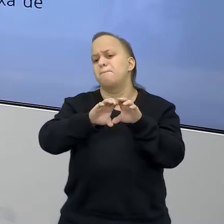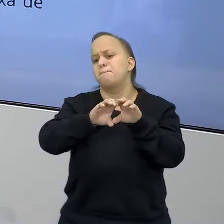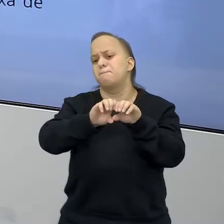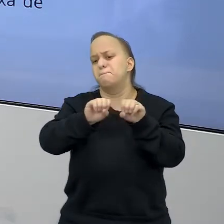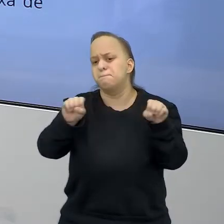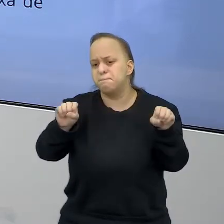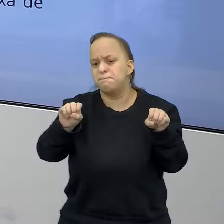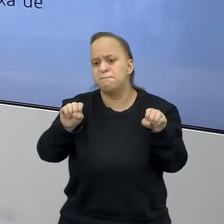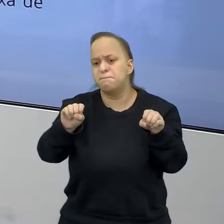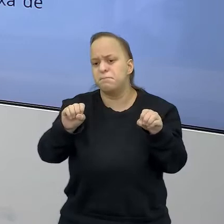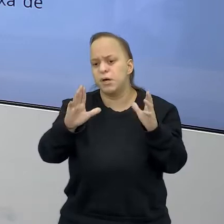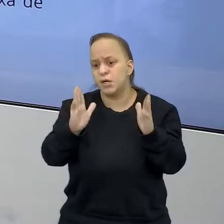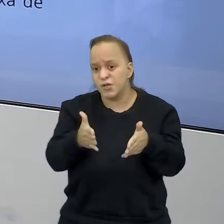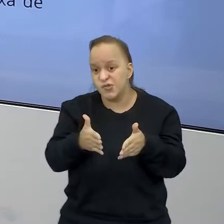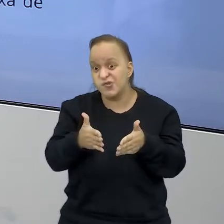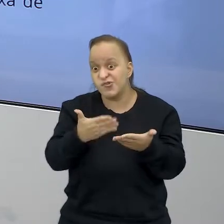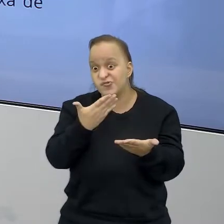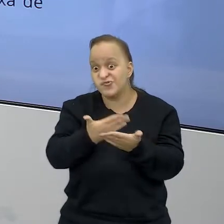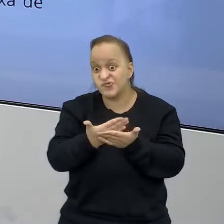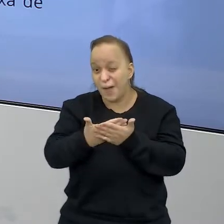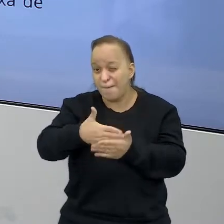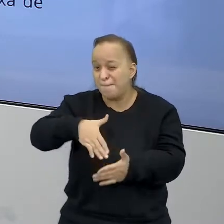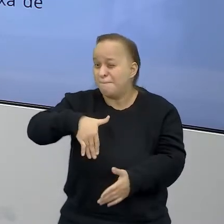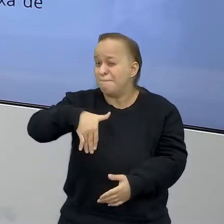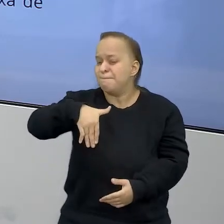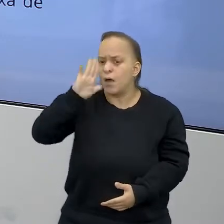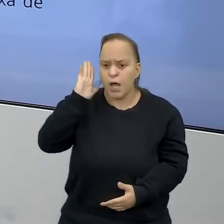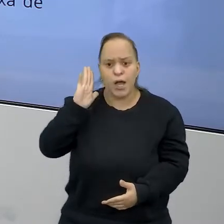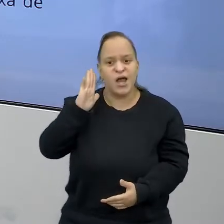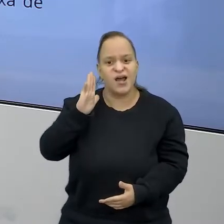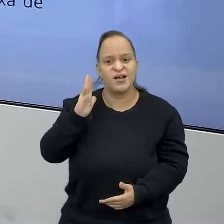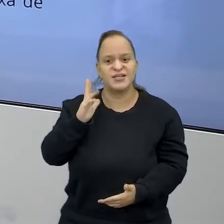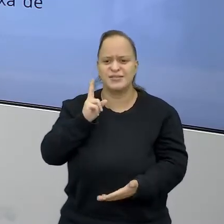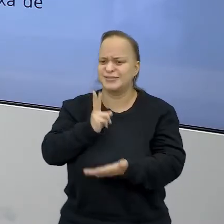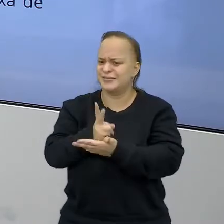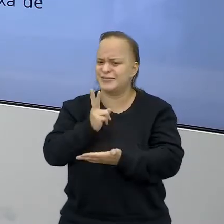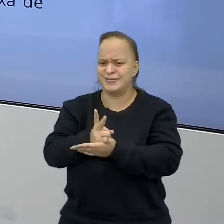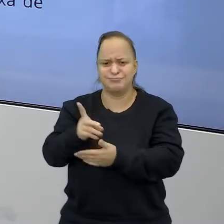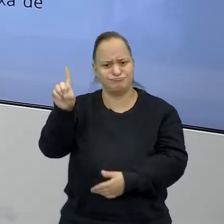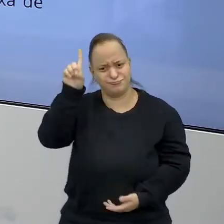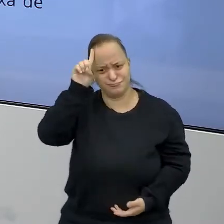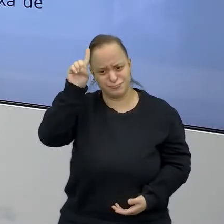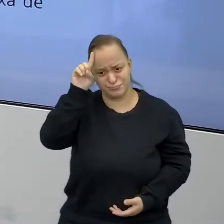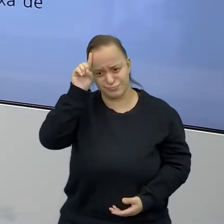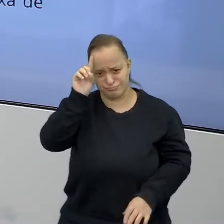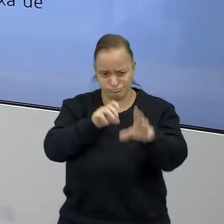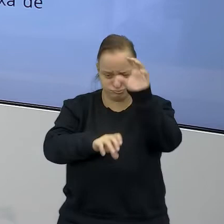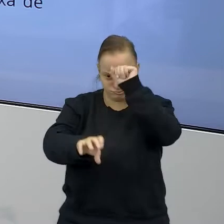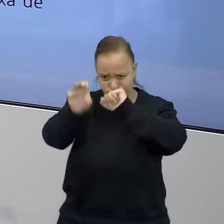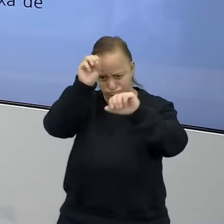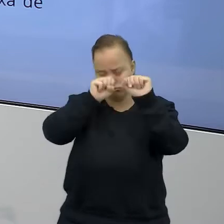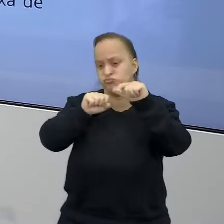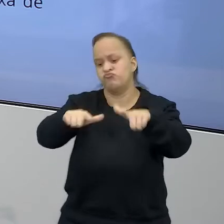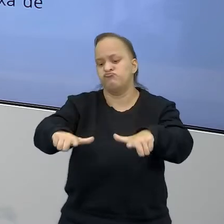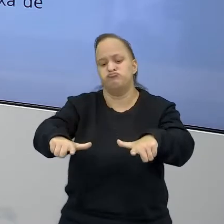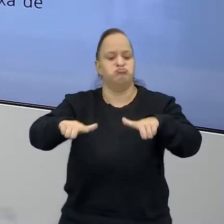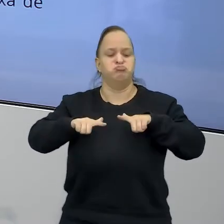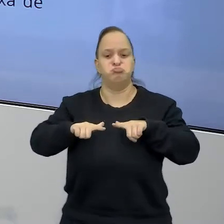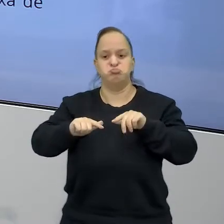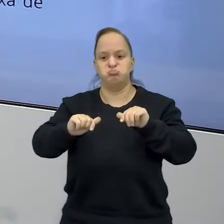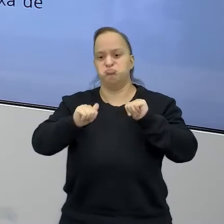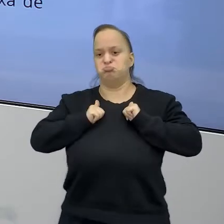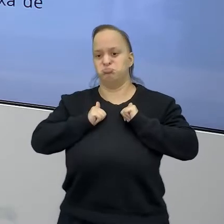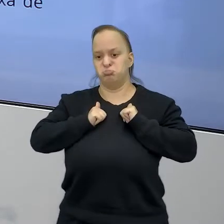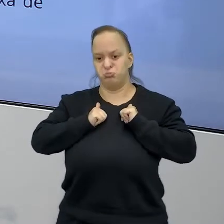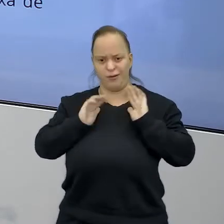você vai ter que estudar, tá? A gente estuda todo dia, eu aprendo coisa nova todo dia. Não é porque eu tirei meu diploma que eu parei de